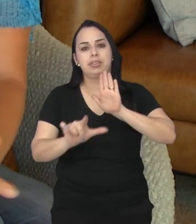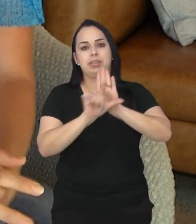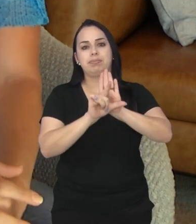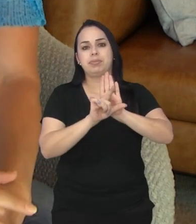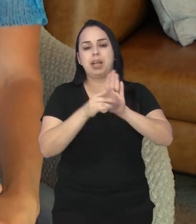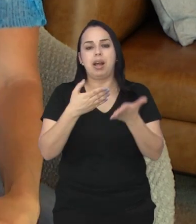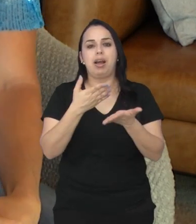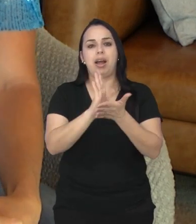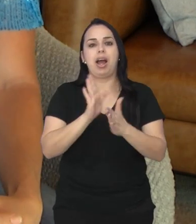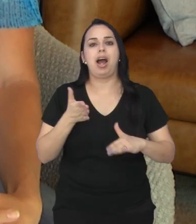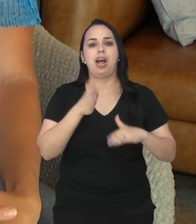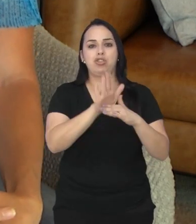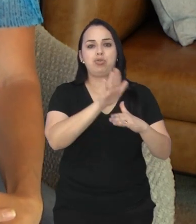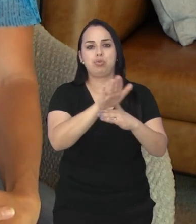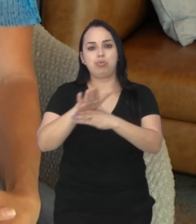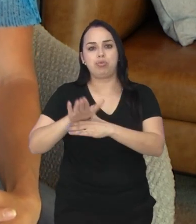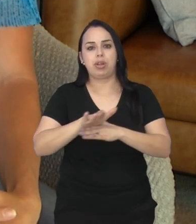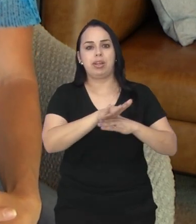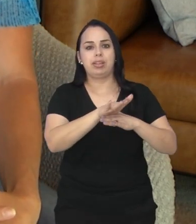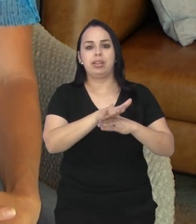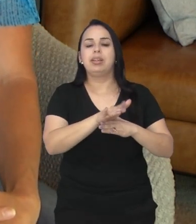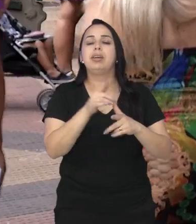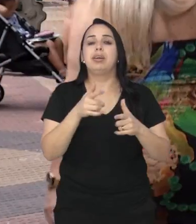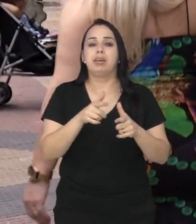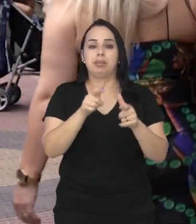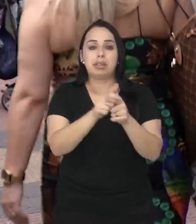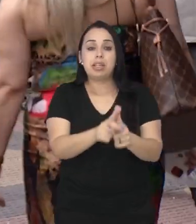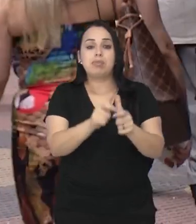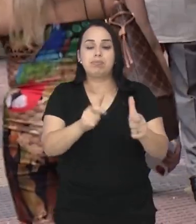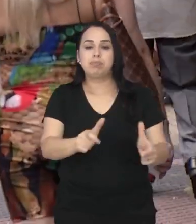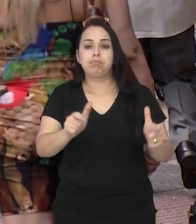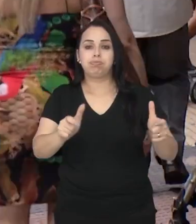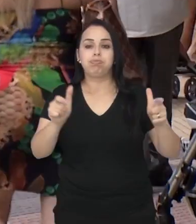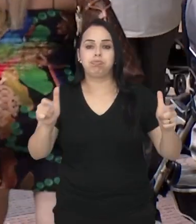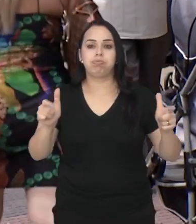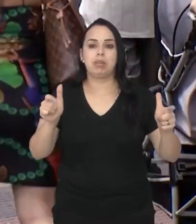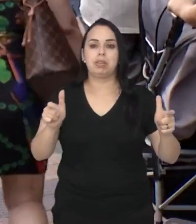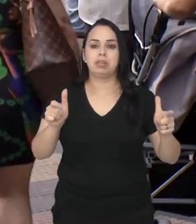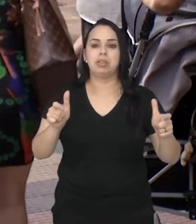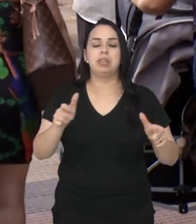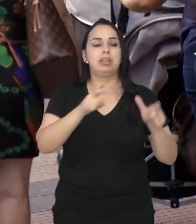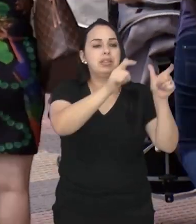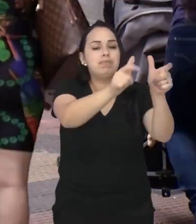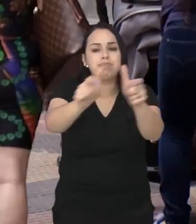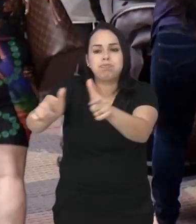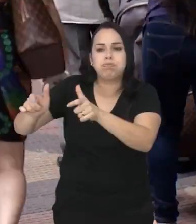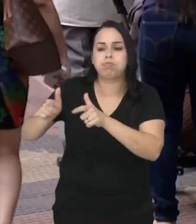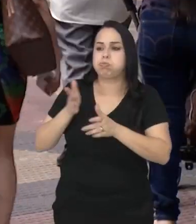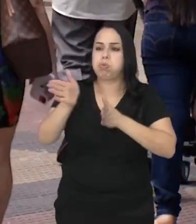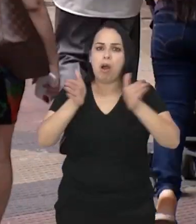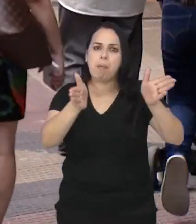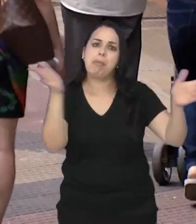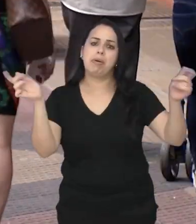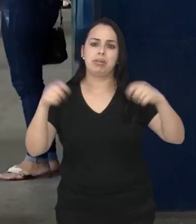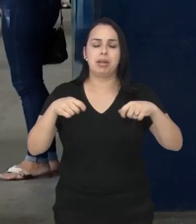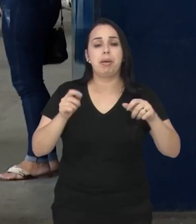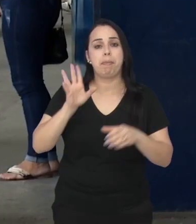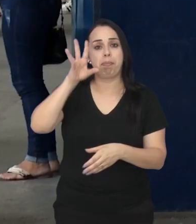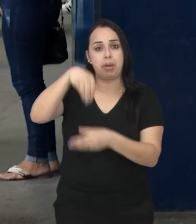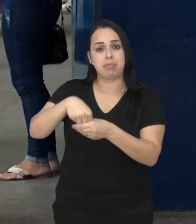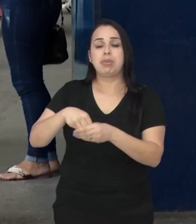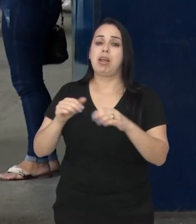Câmara atende a população de autistas, que só aumenta. Público que está presente em todos os espaços da